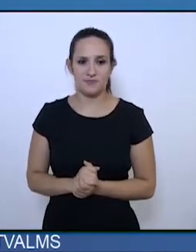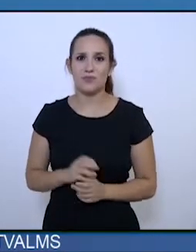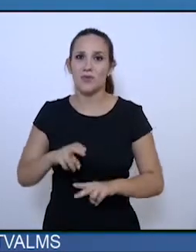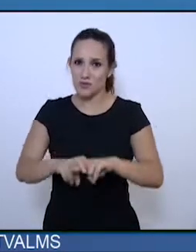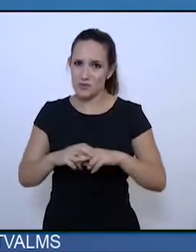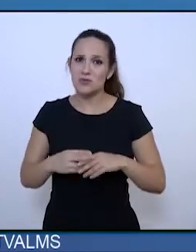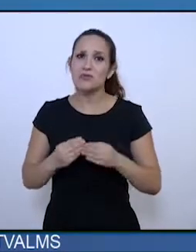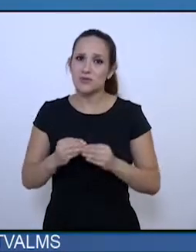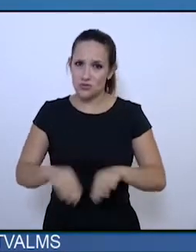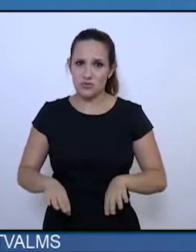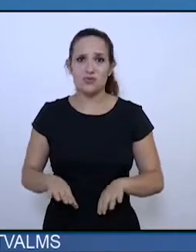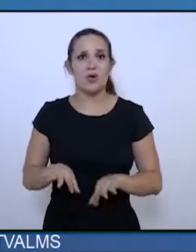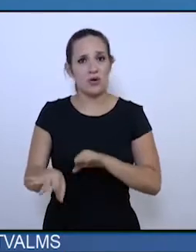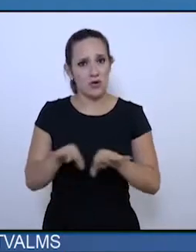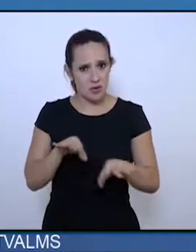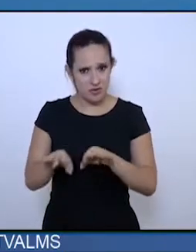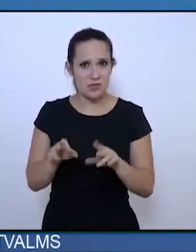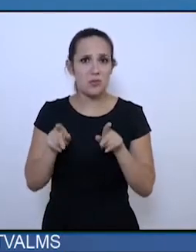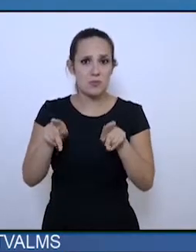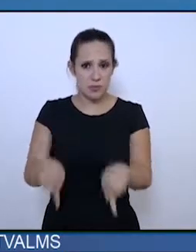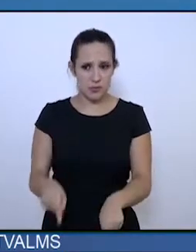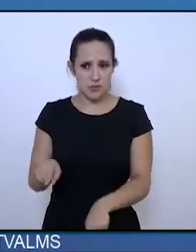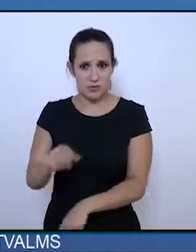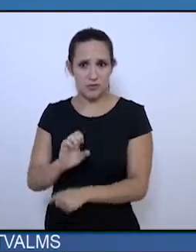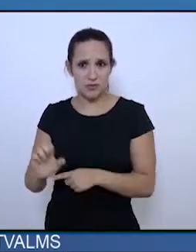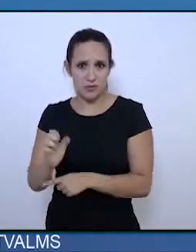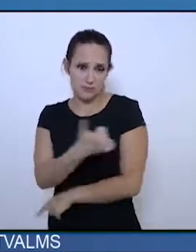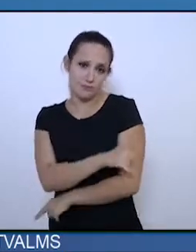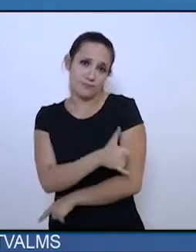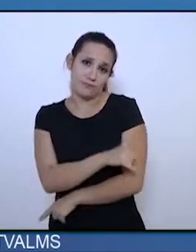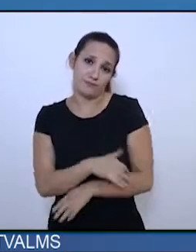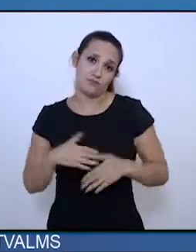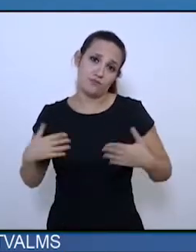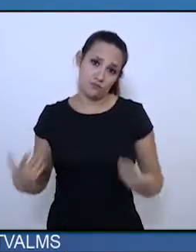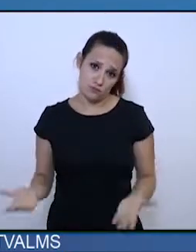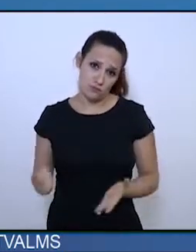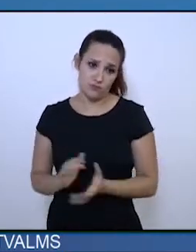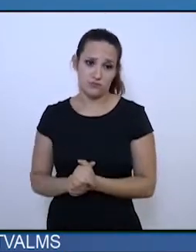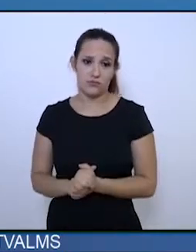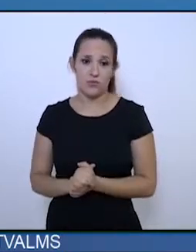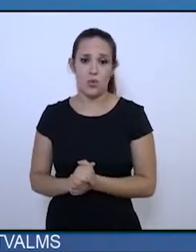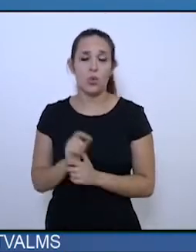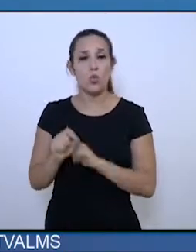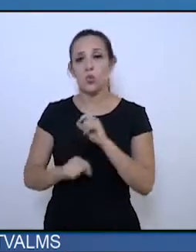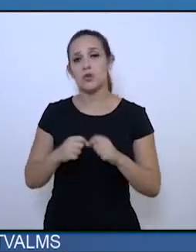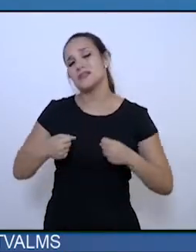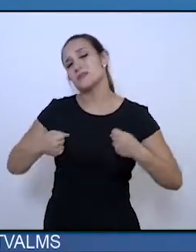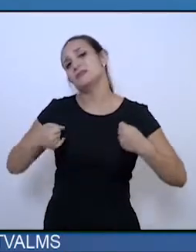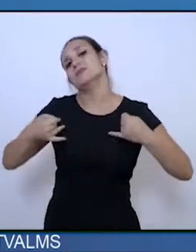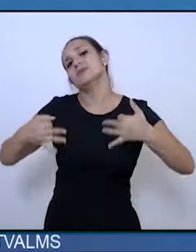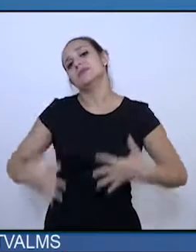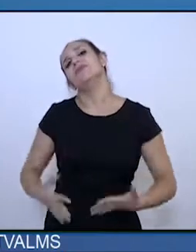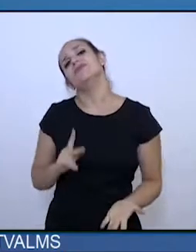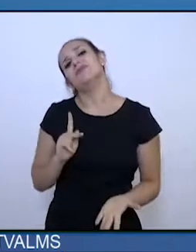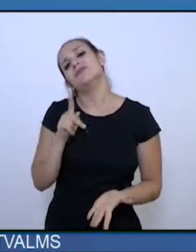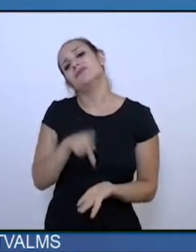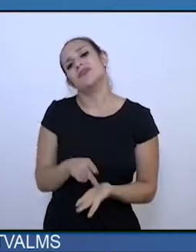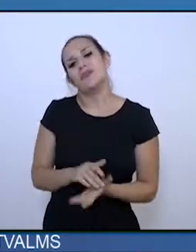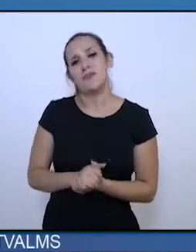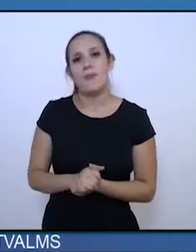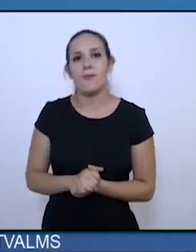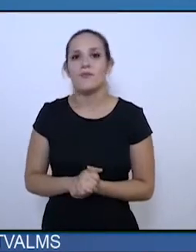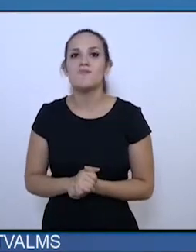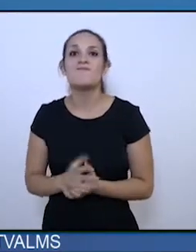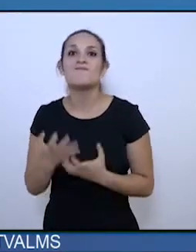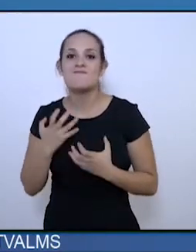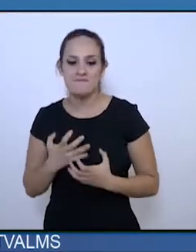comprometimento da ordem pública no Estado do Rio de Janeiro. Na verdade, tenta-se, por exercício retórico, burlar